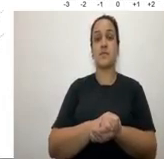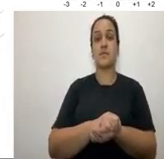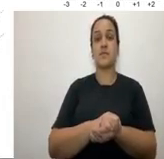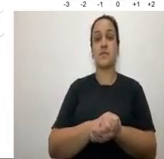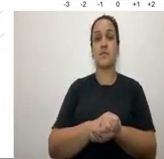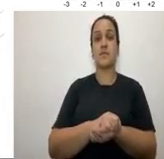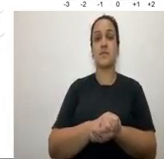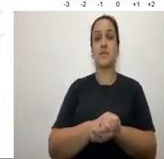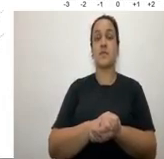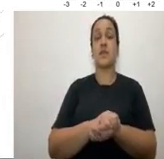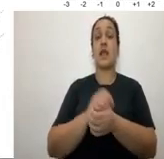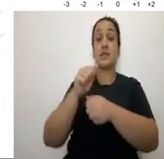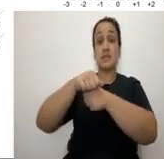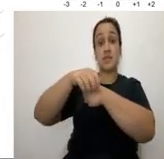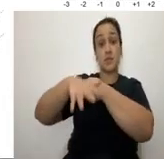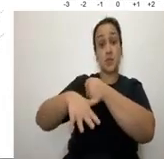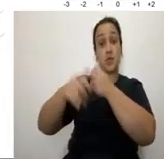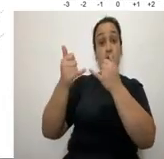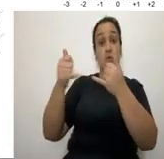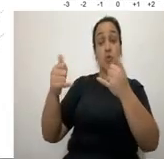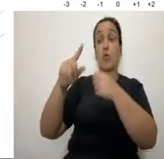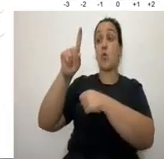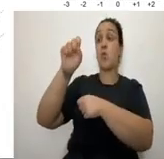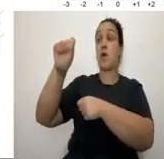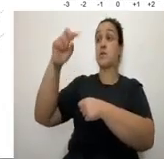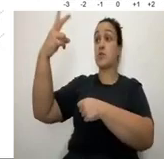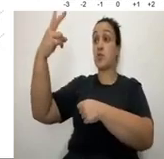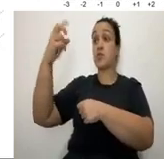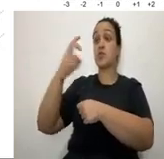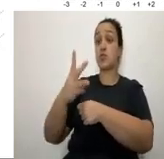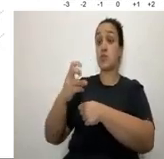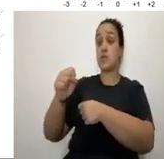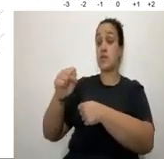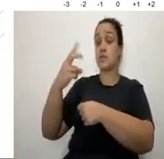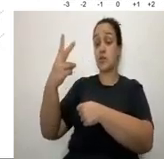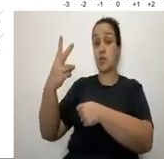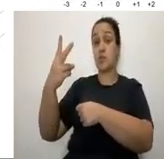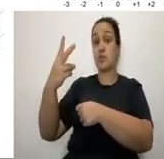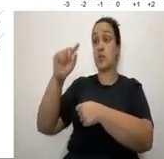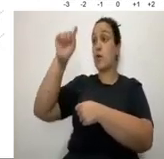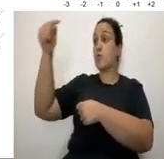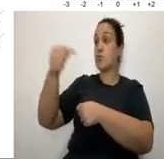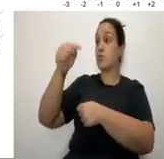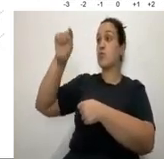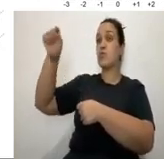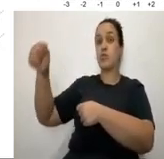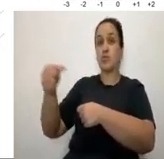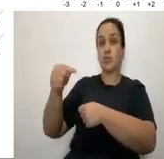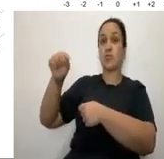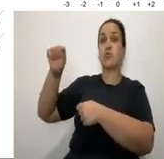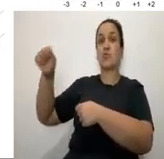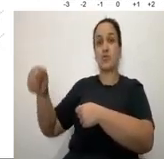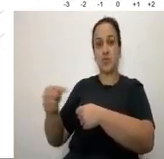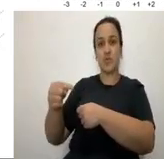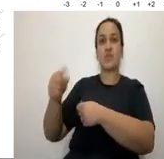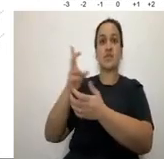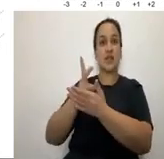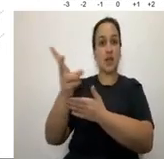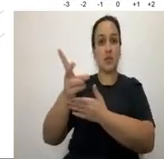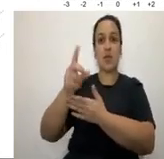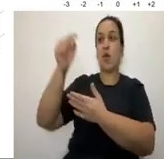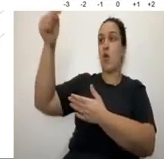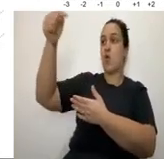quântico spin é mais meio. Na distribuição eletrônica, 1s2, 2s2, ó, eu sigo as flechinhas.